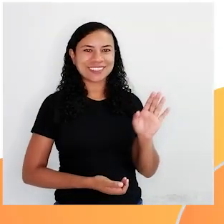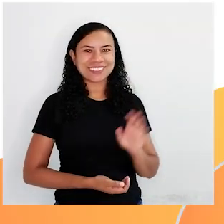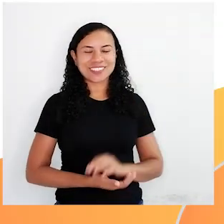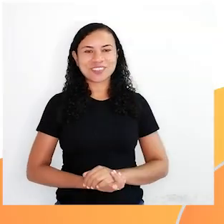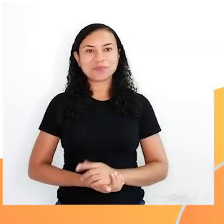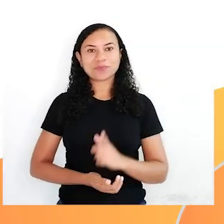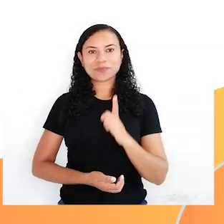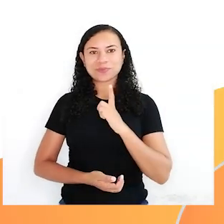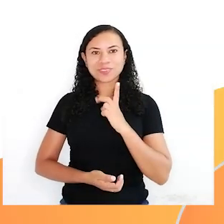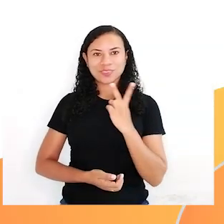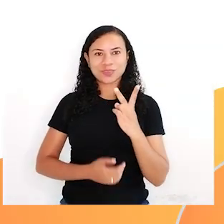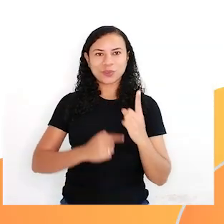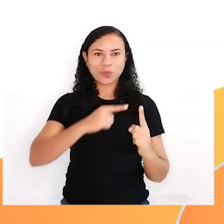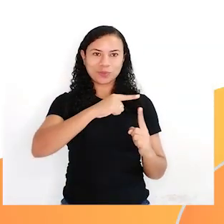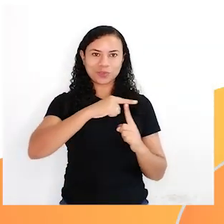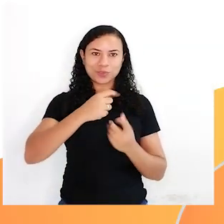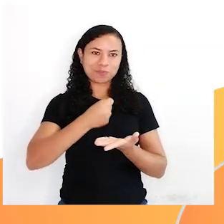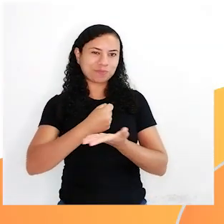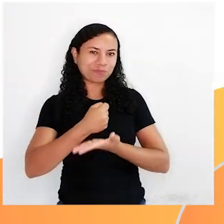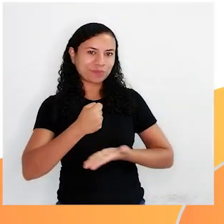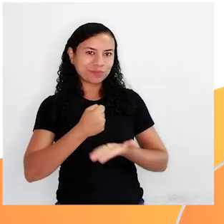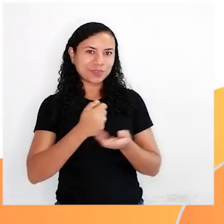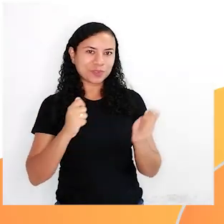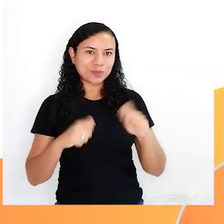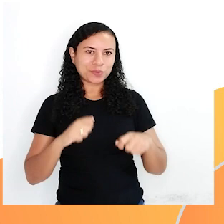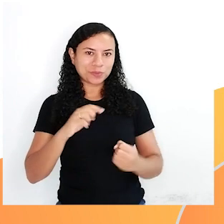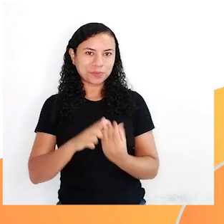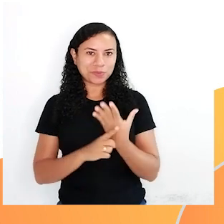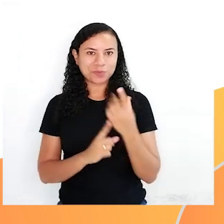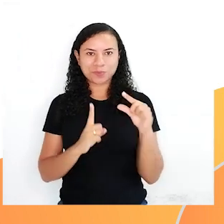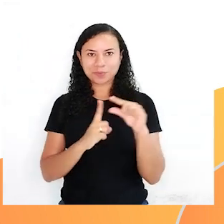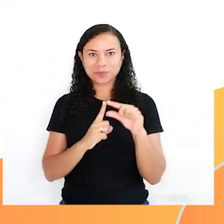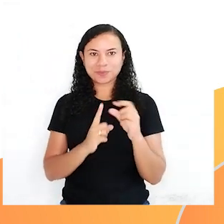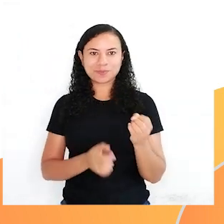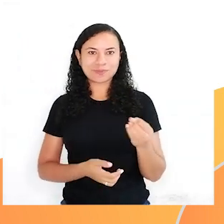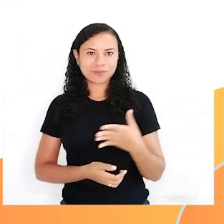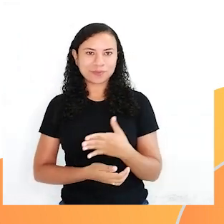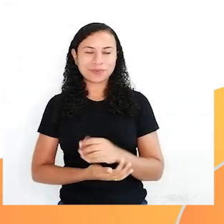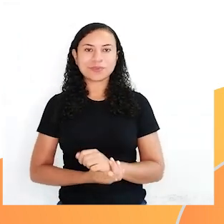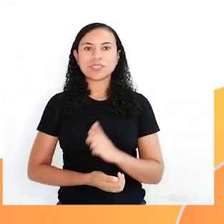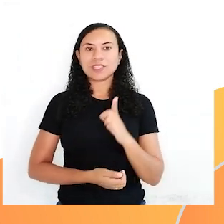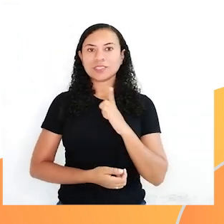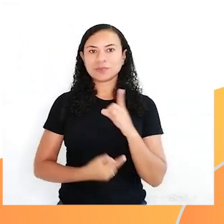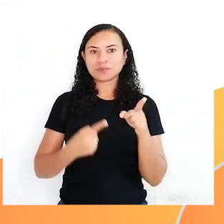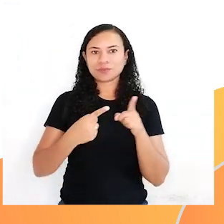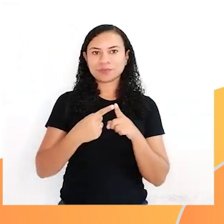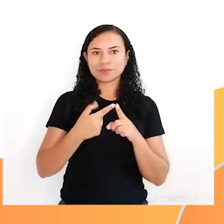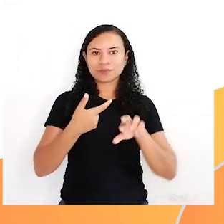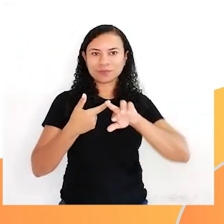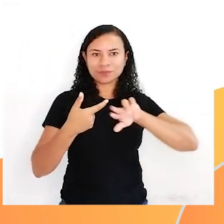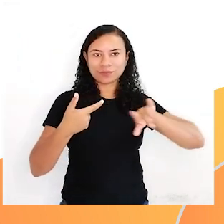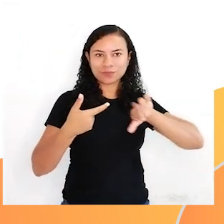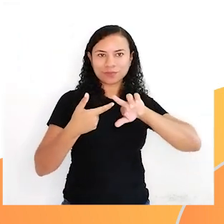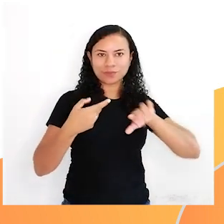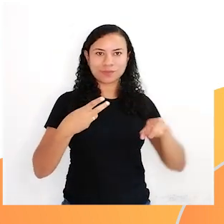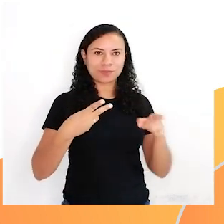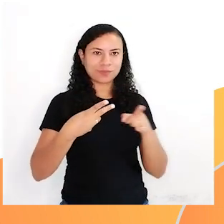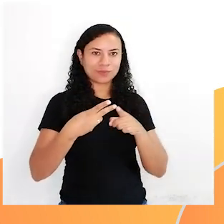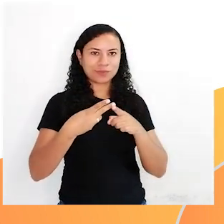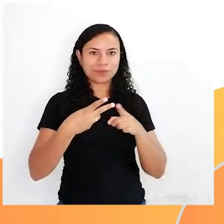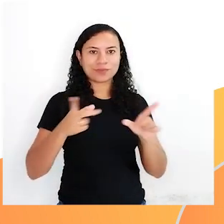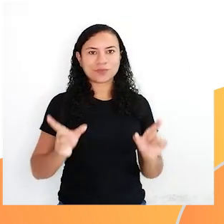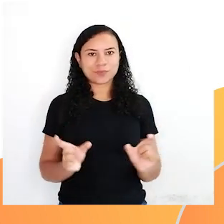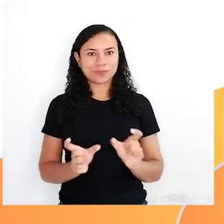Olá! Existem dois processos básicos pelos quais se formam as palavras: a derivação e a composição.